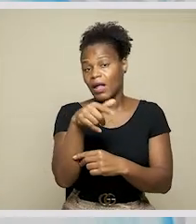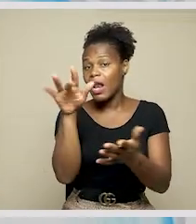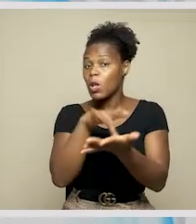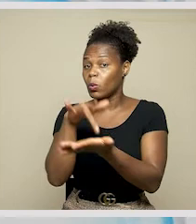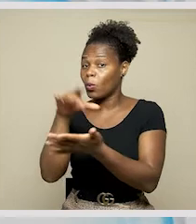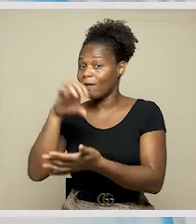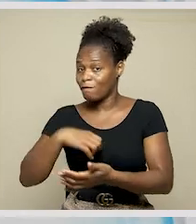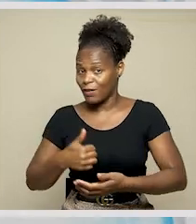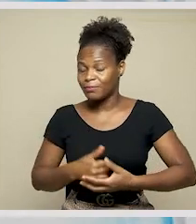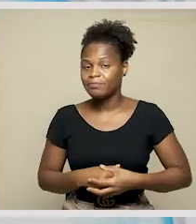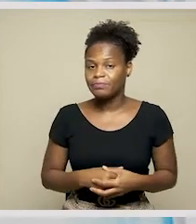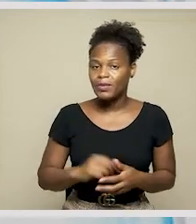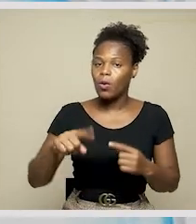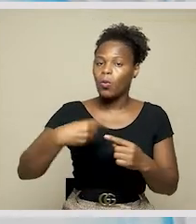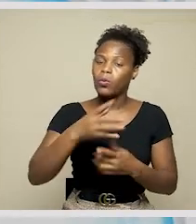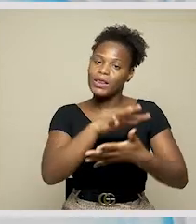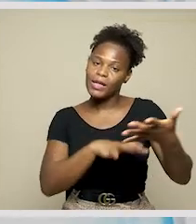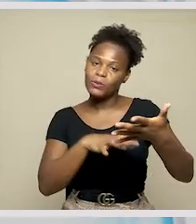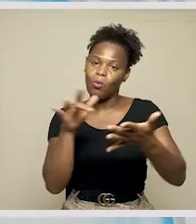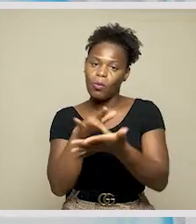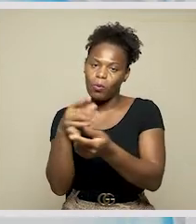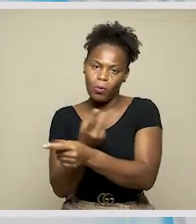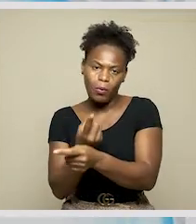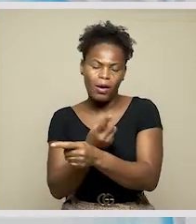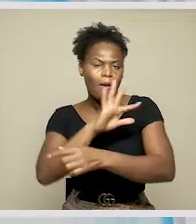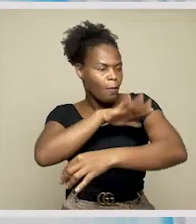Para além dos textos literários, como a poesia,